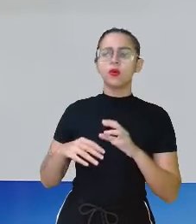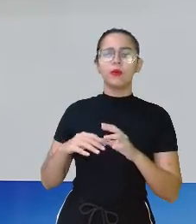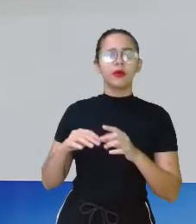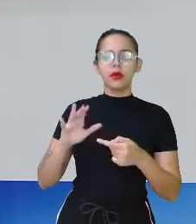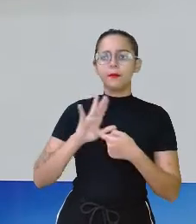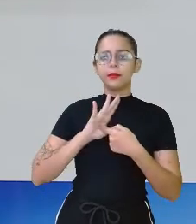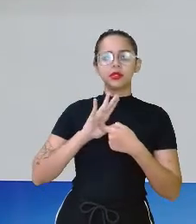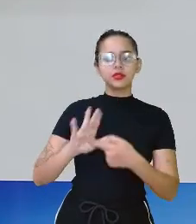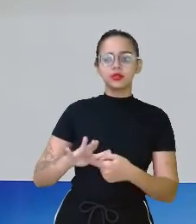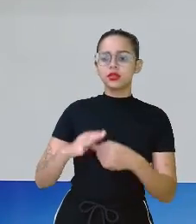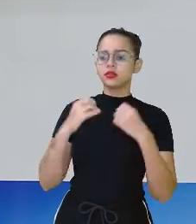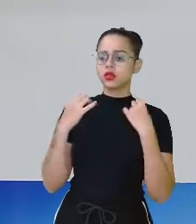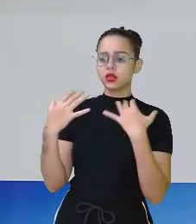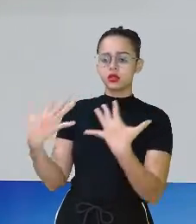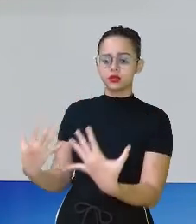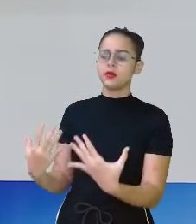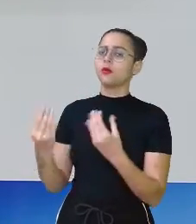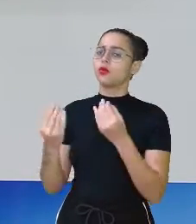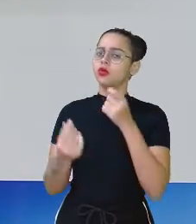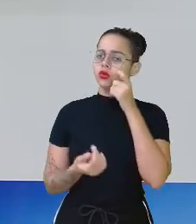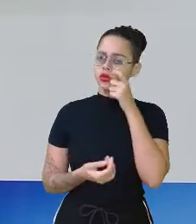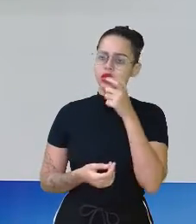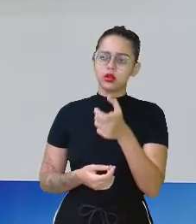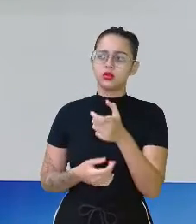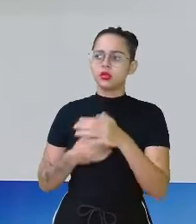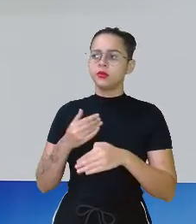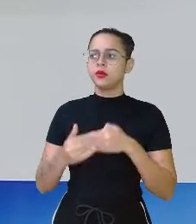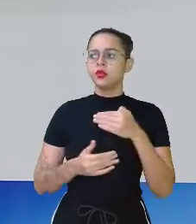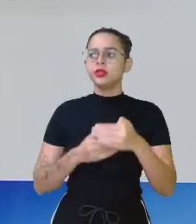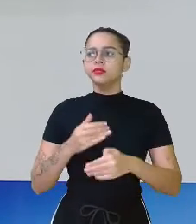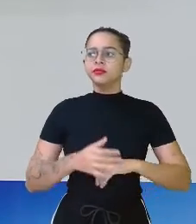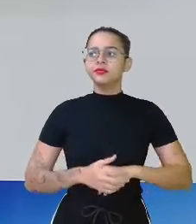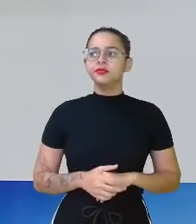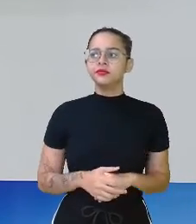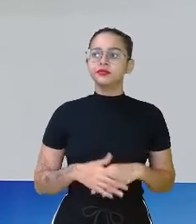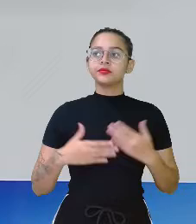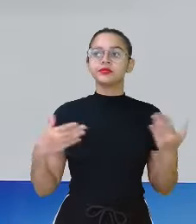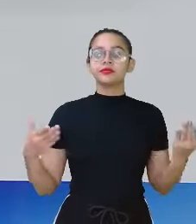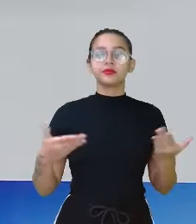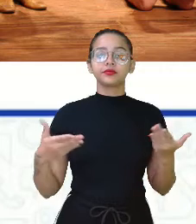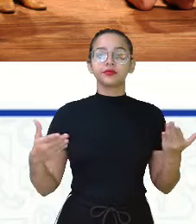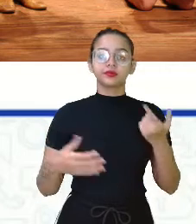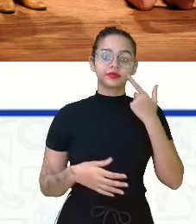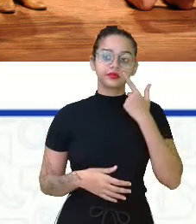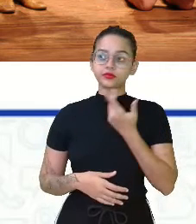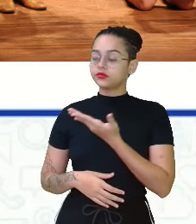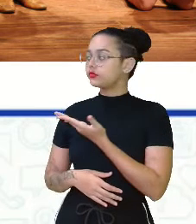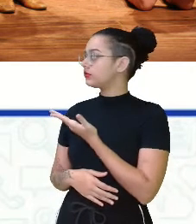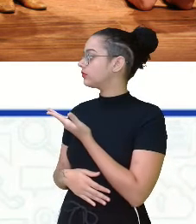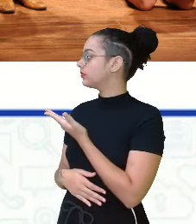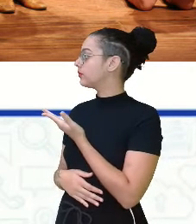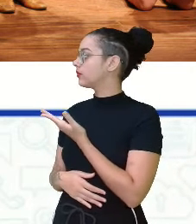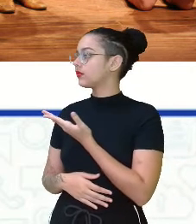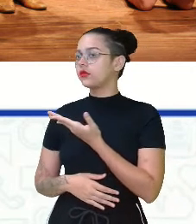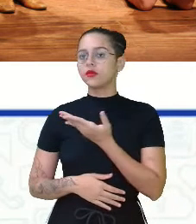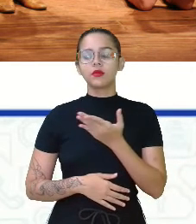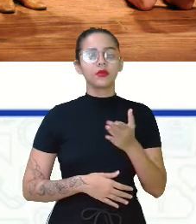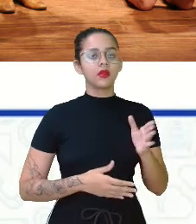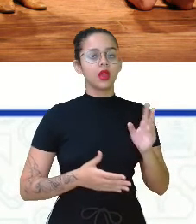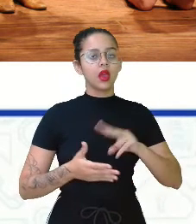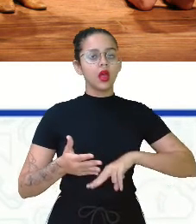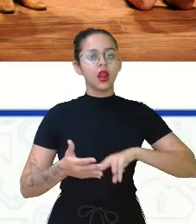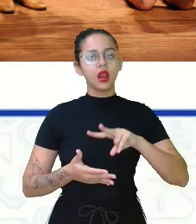da plateia. É bem interessante esse processo. E aí, vejam que interessante, a leitura